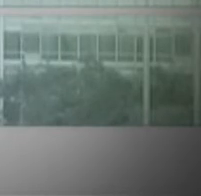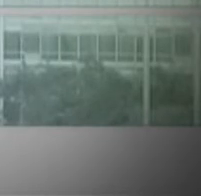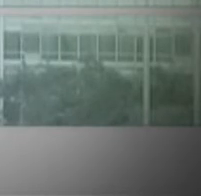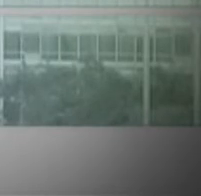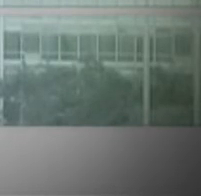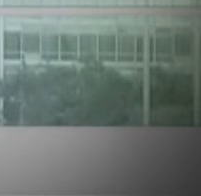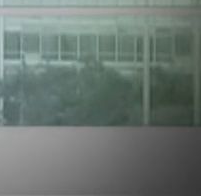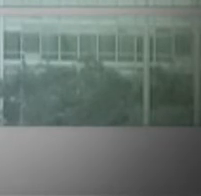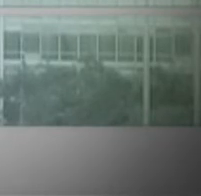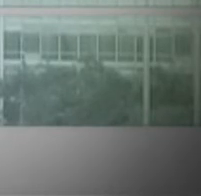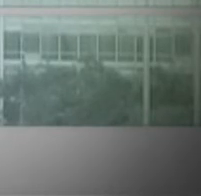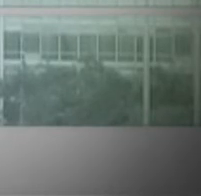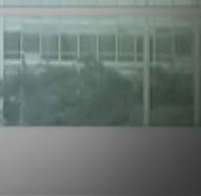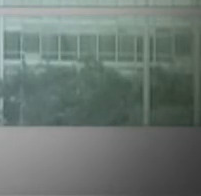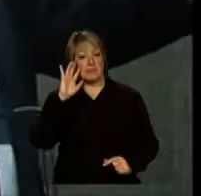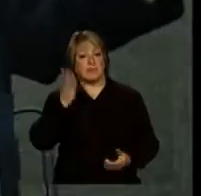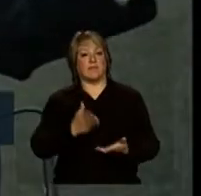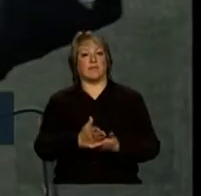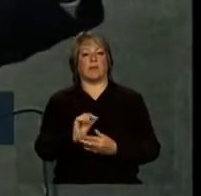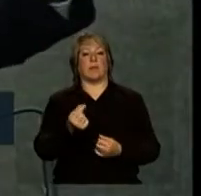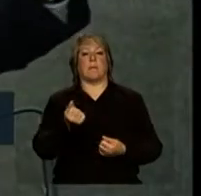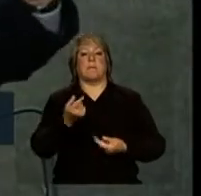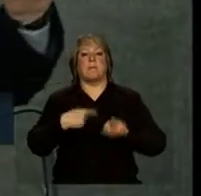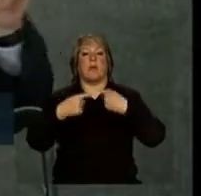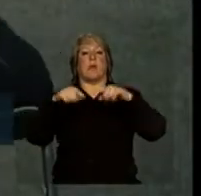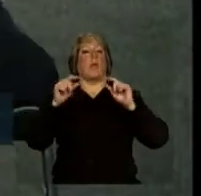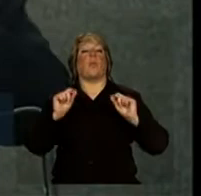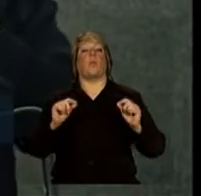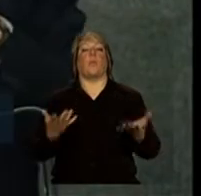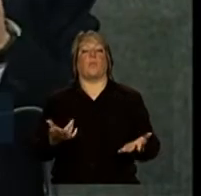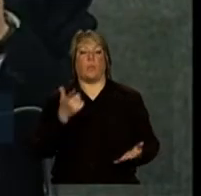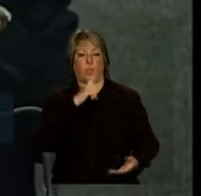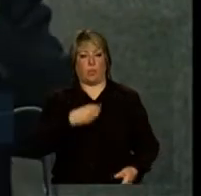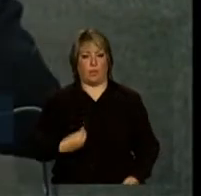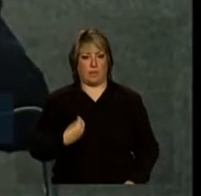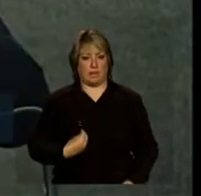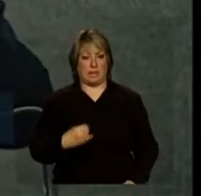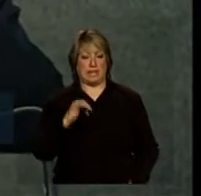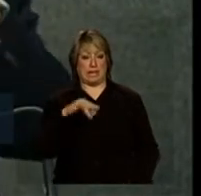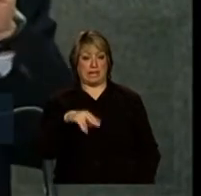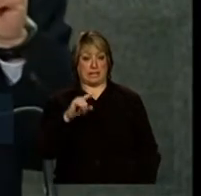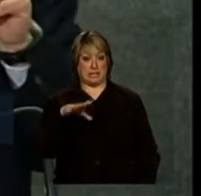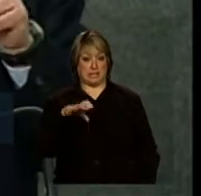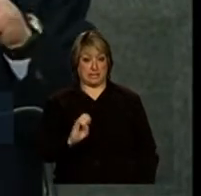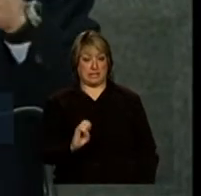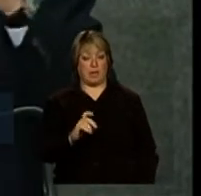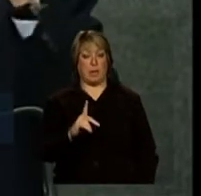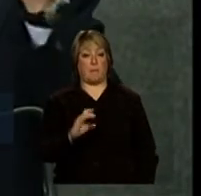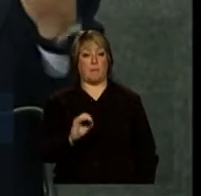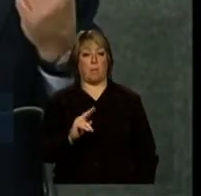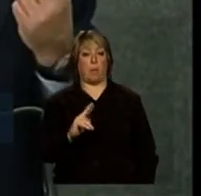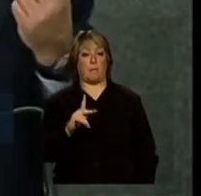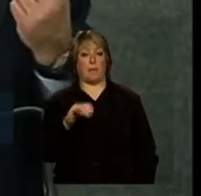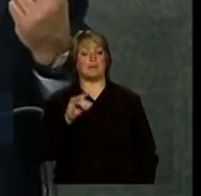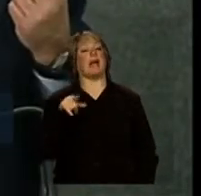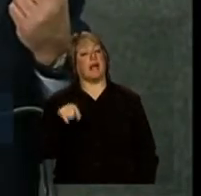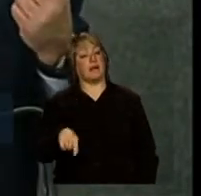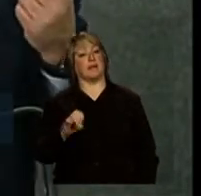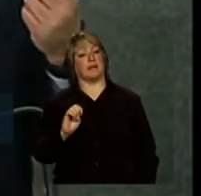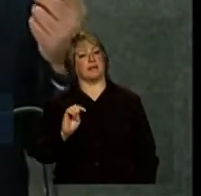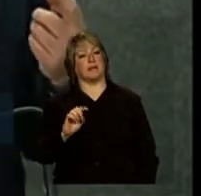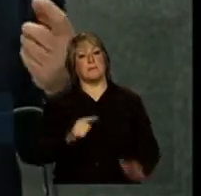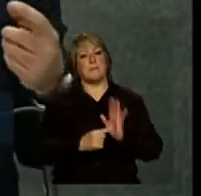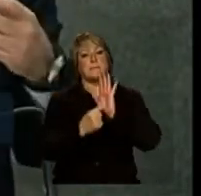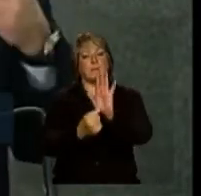governo poupança investimentos o wi-fi poupança é que definir o investimentos